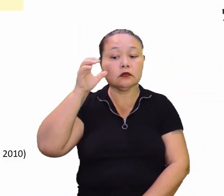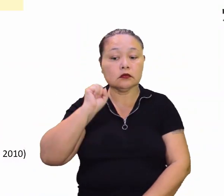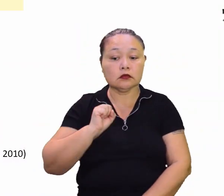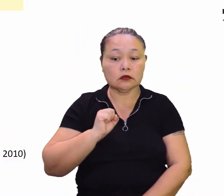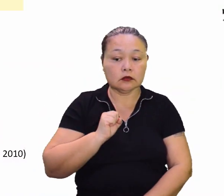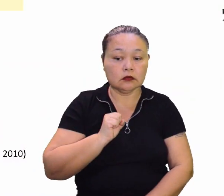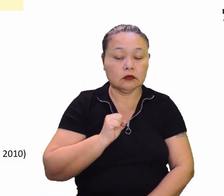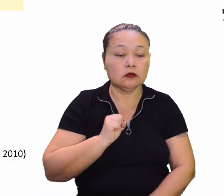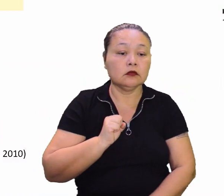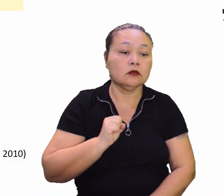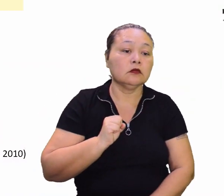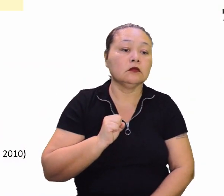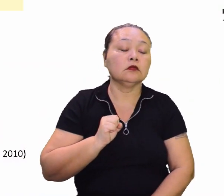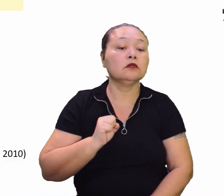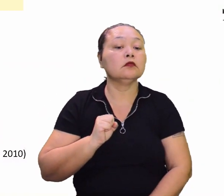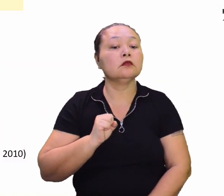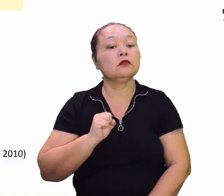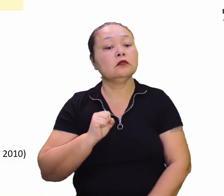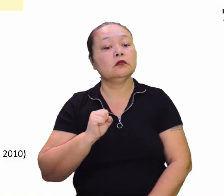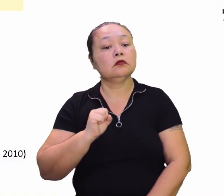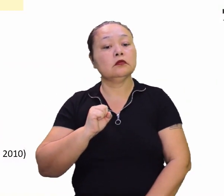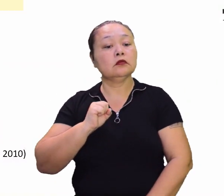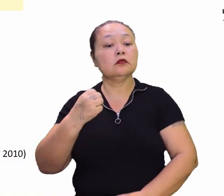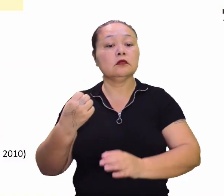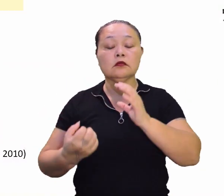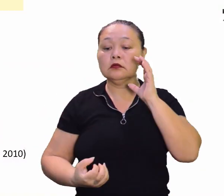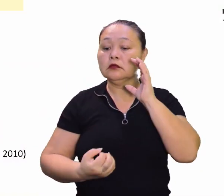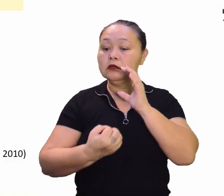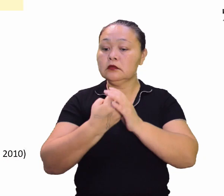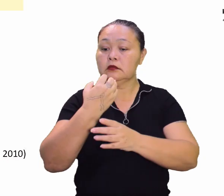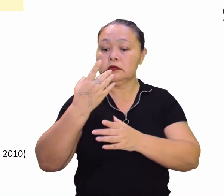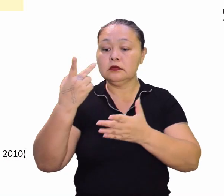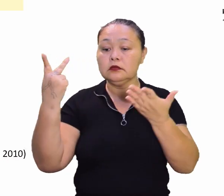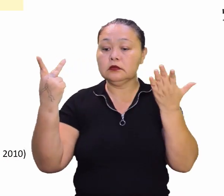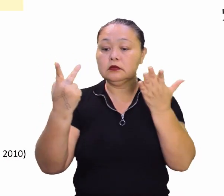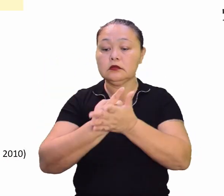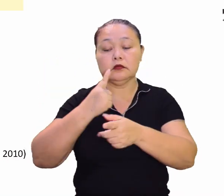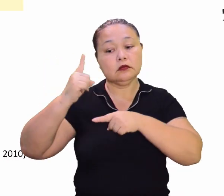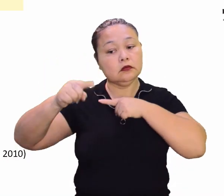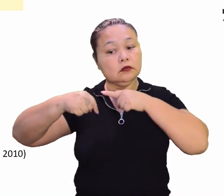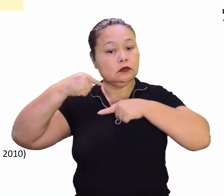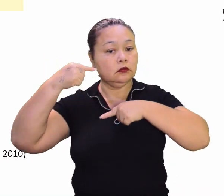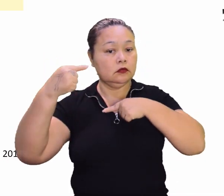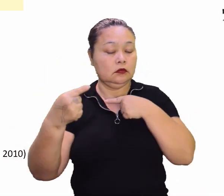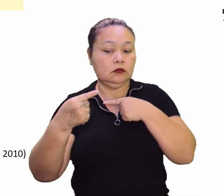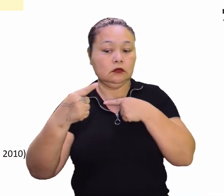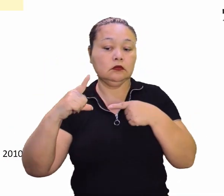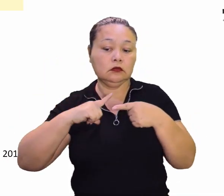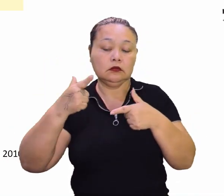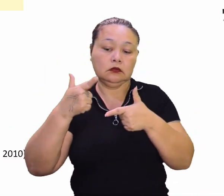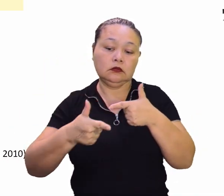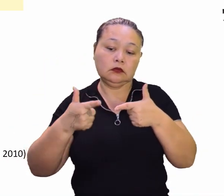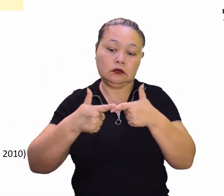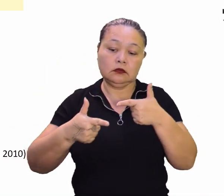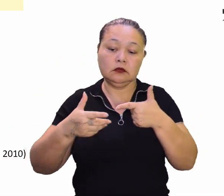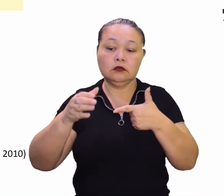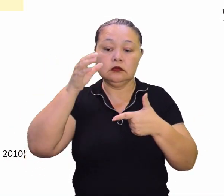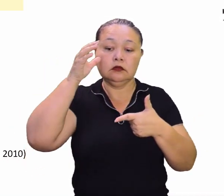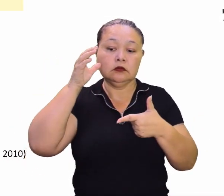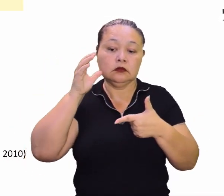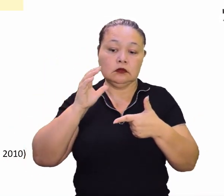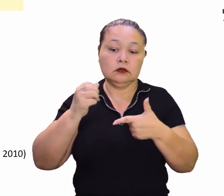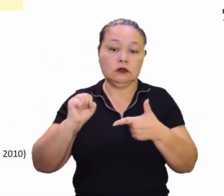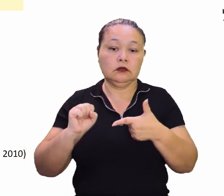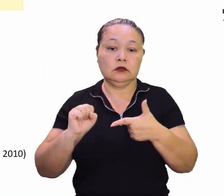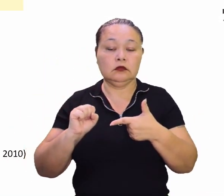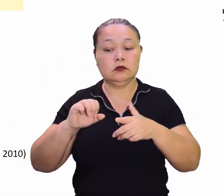agora. Coreia do Sul, ela surge como um problema lá que teve na Coreia, que